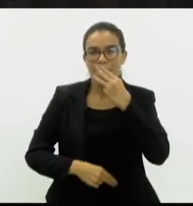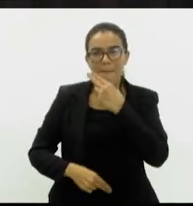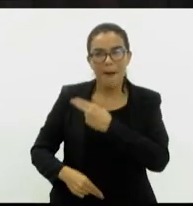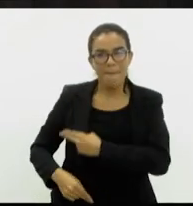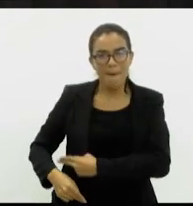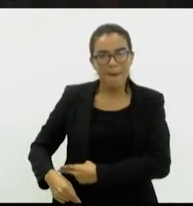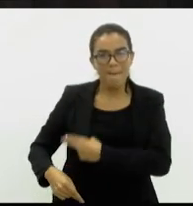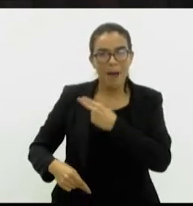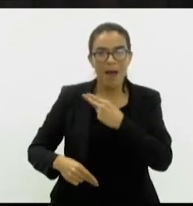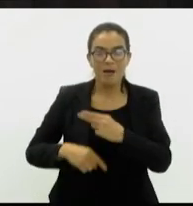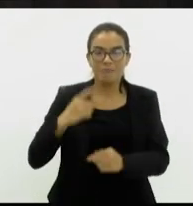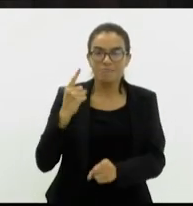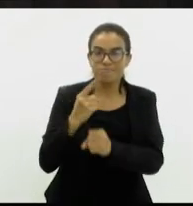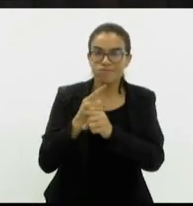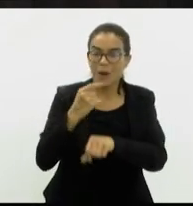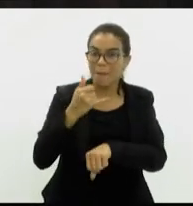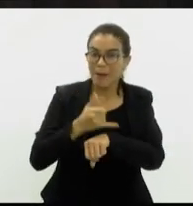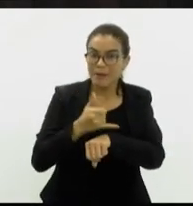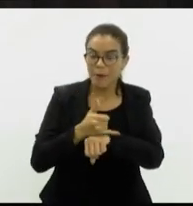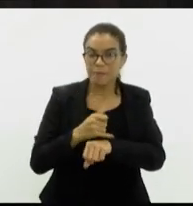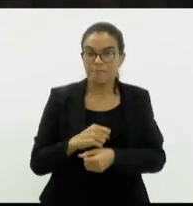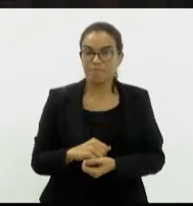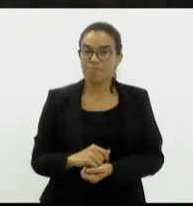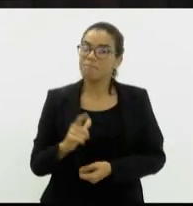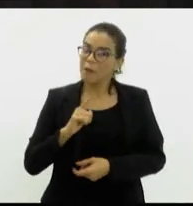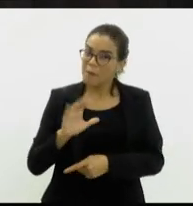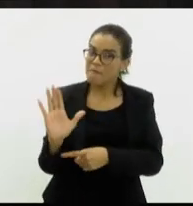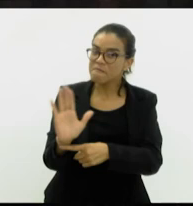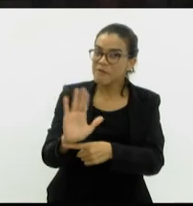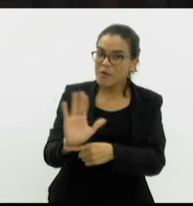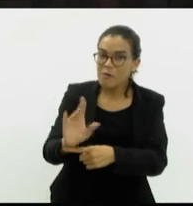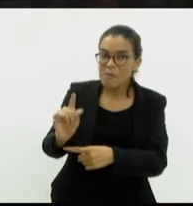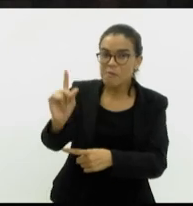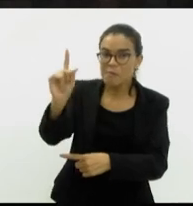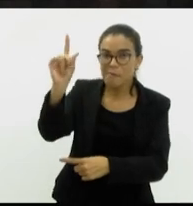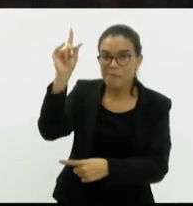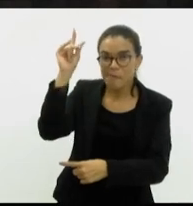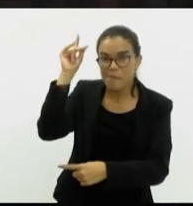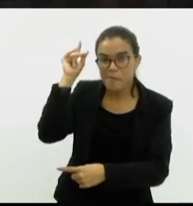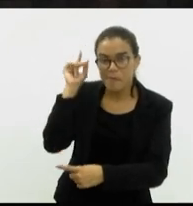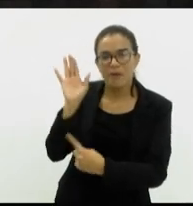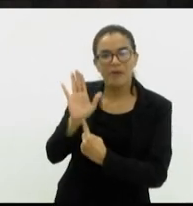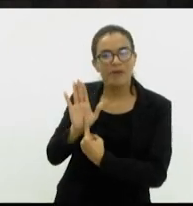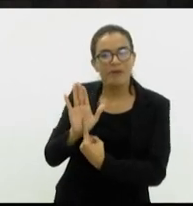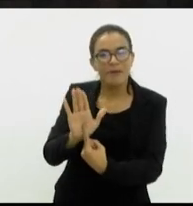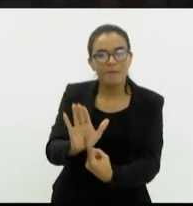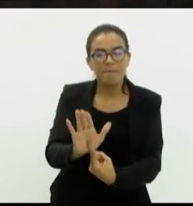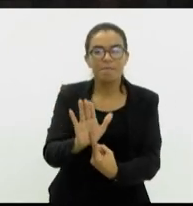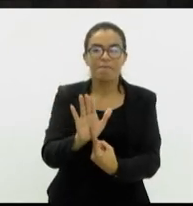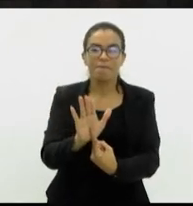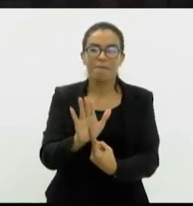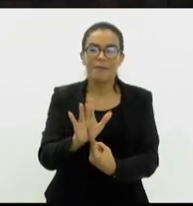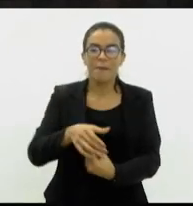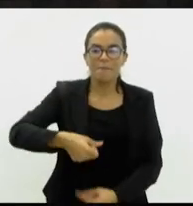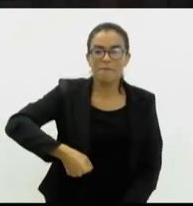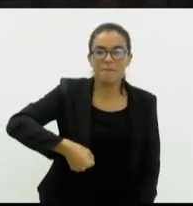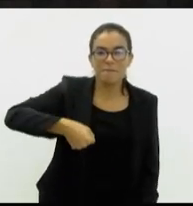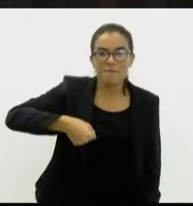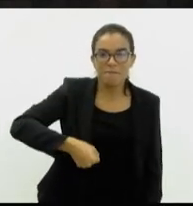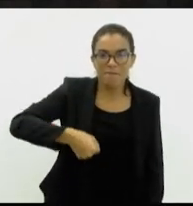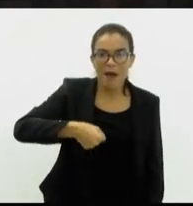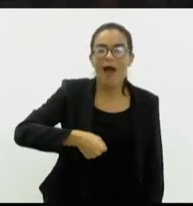inclusive um filme da época que demonstrava que as malas eram